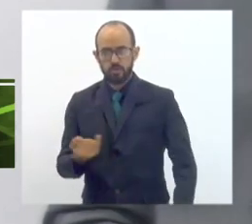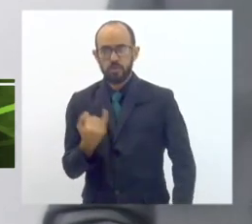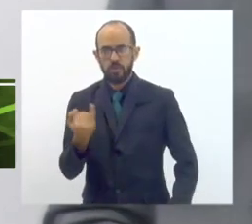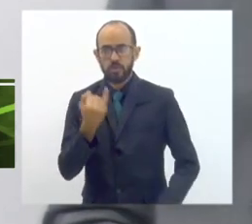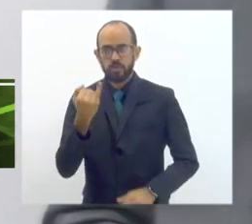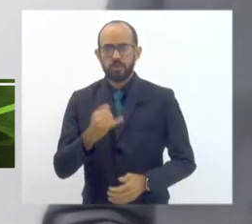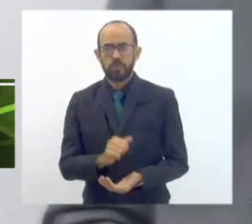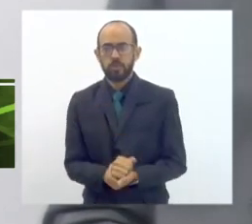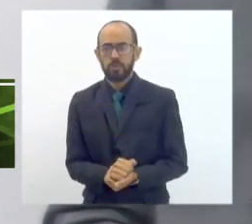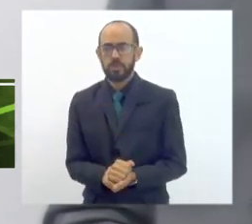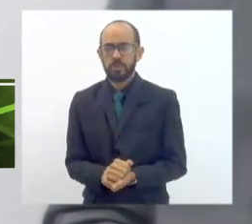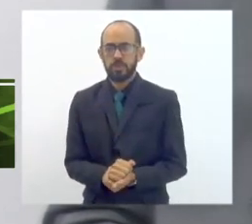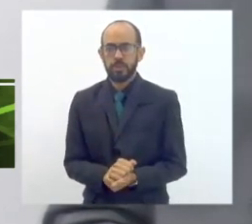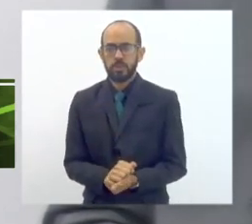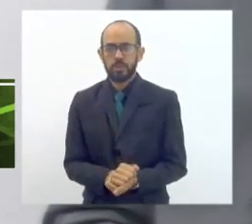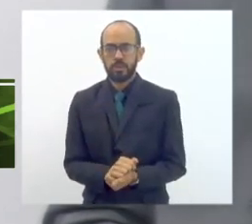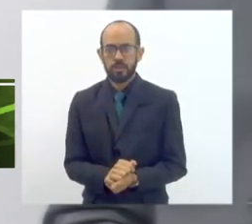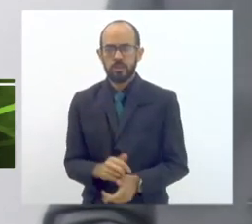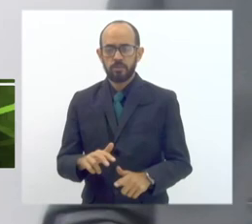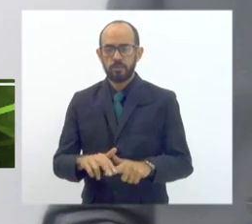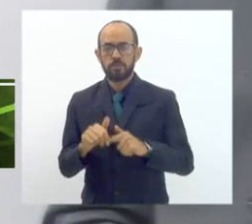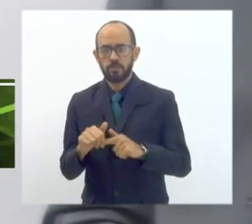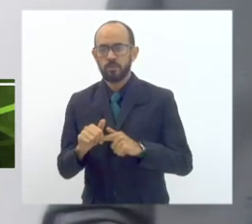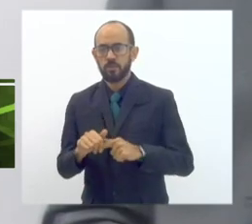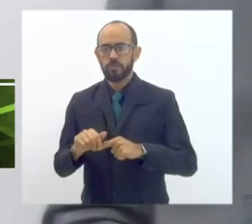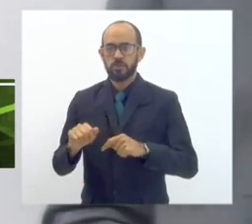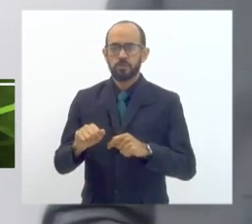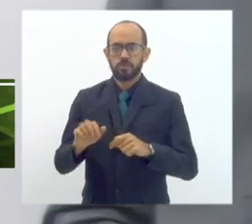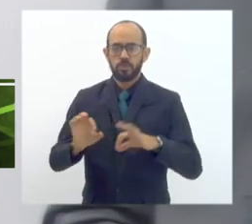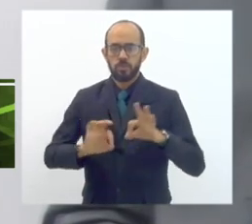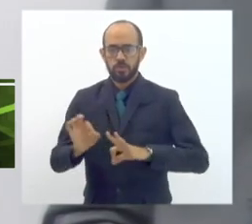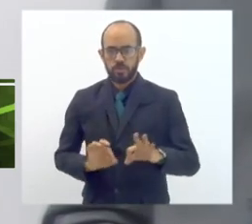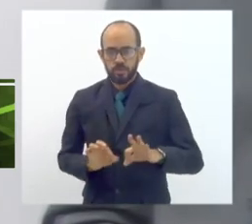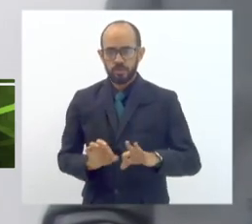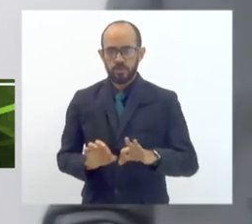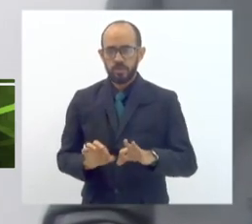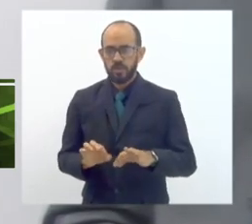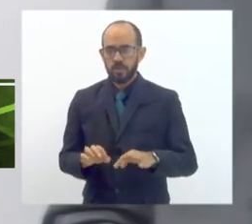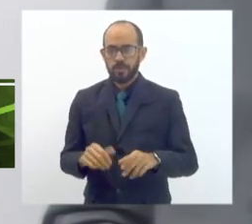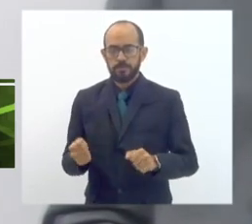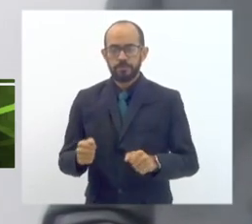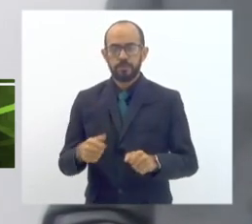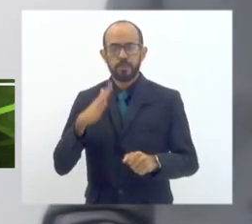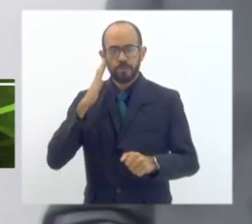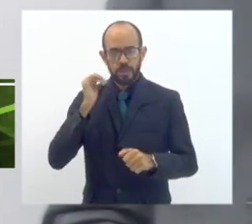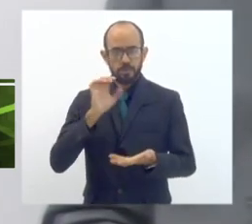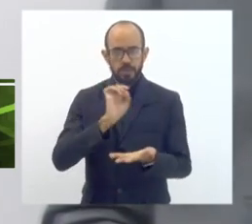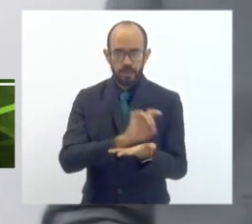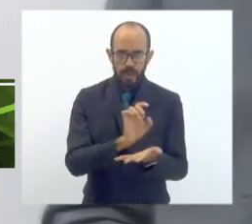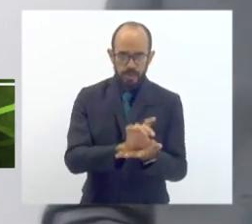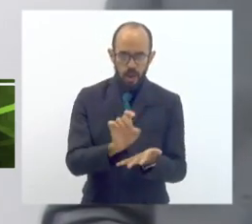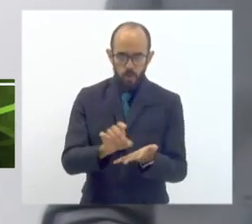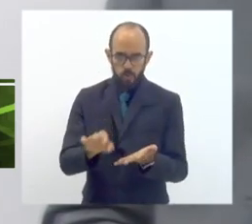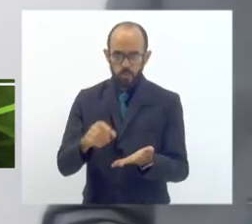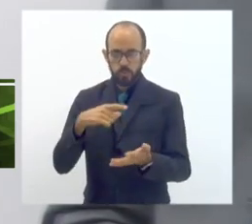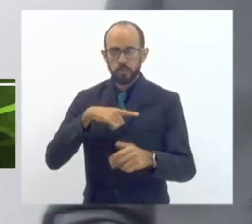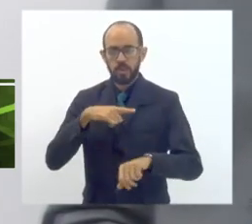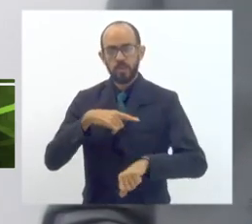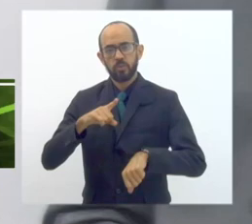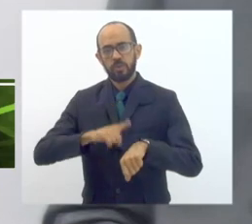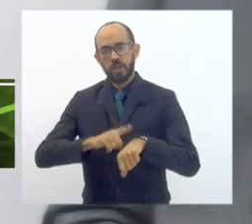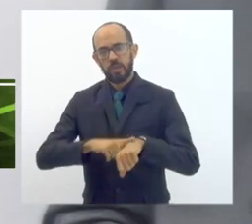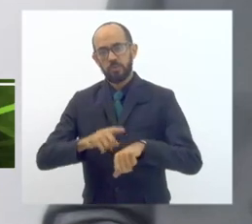isso, os consórcios têm que estar organizados. Então, a gente sabe que cada consórcio tem um tempo diferente, cada consórcio está numa etapa